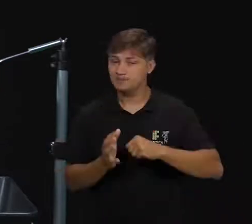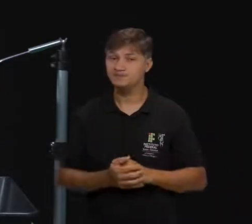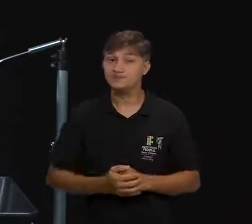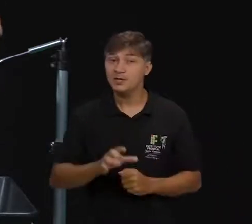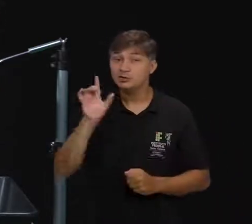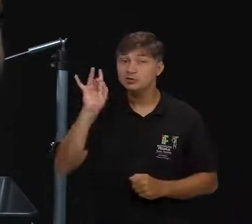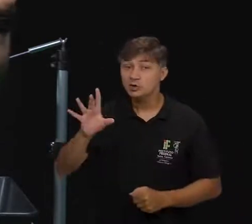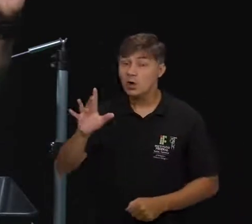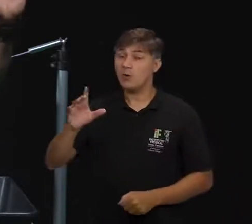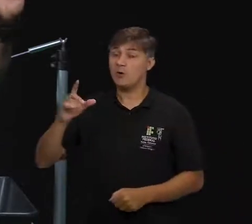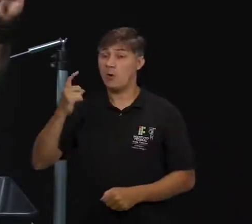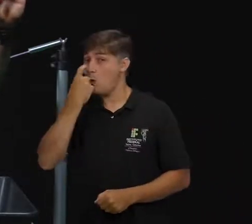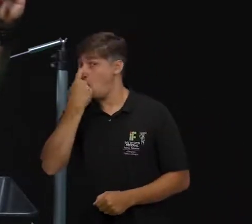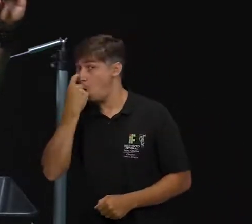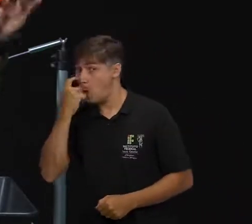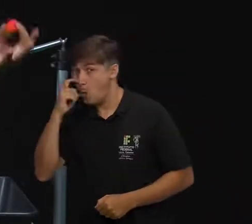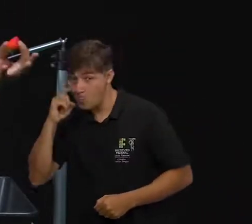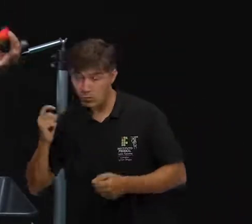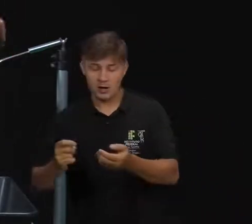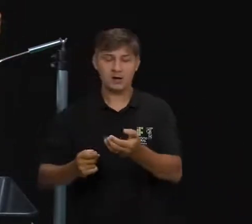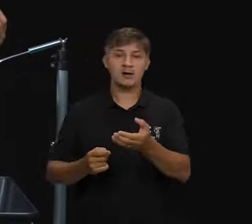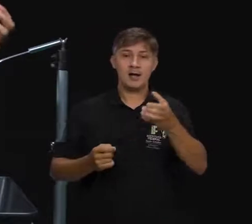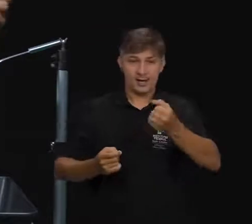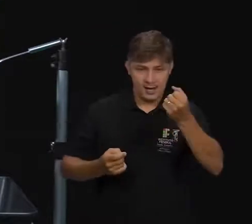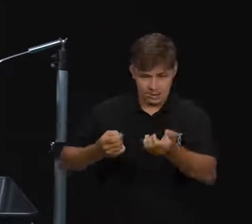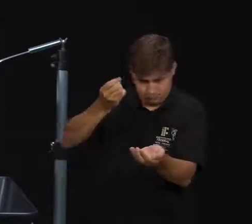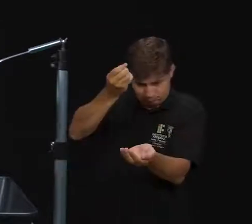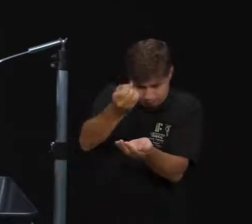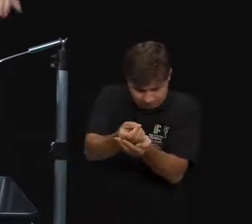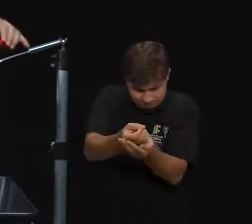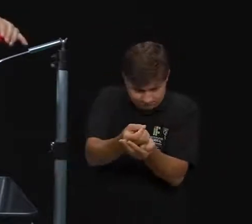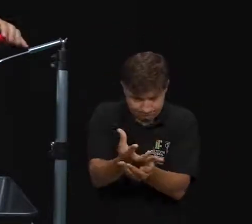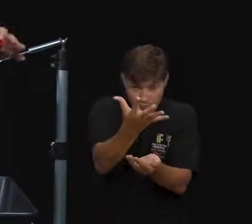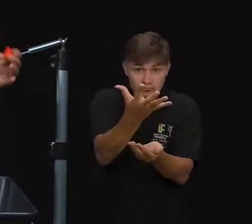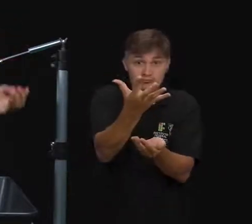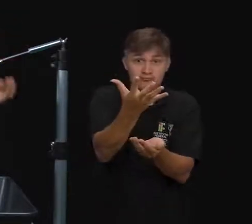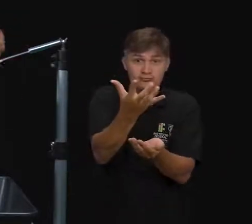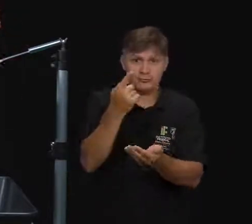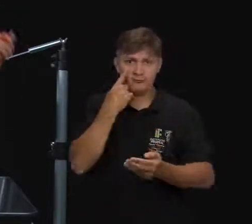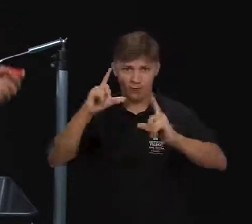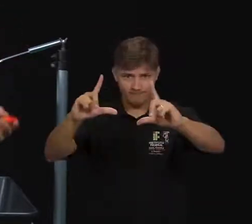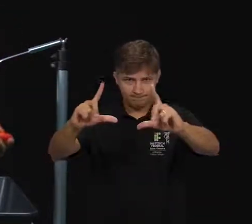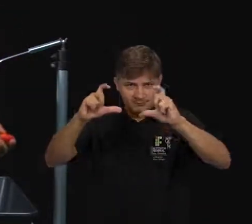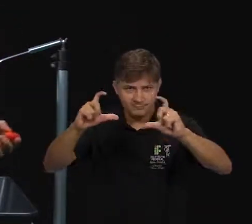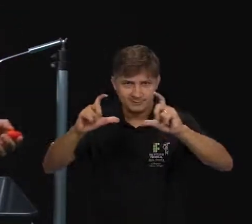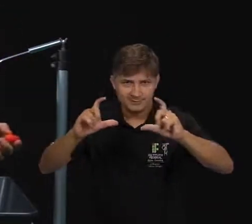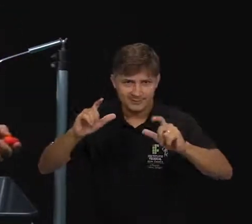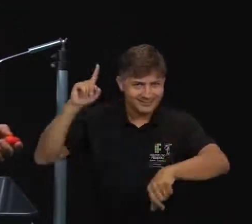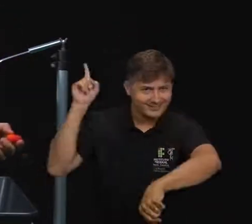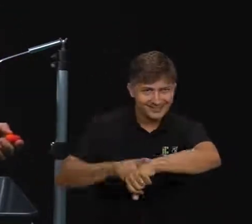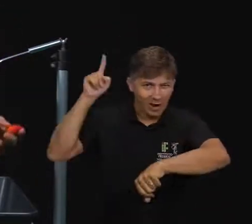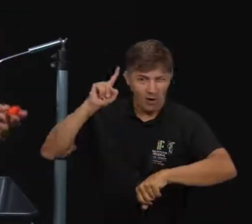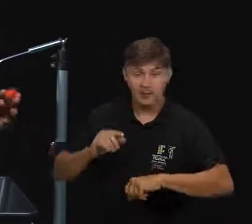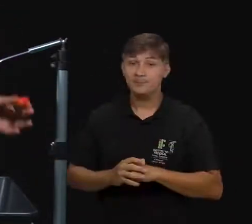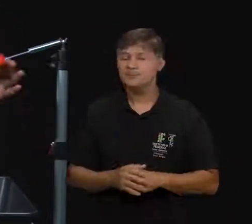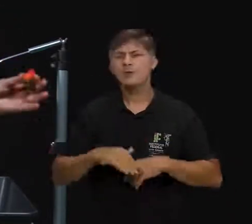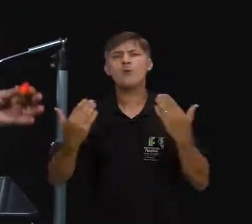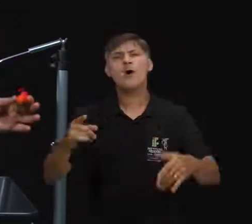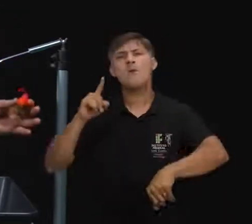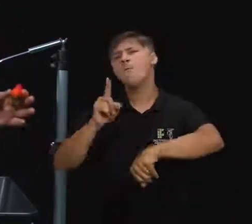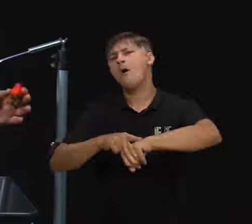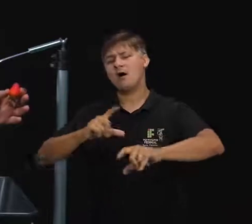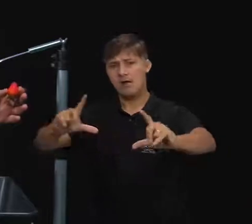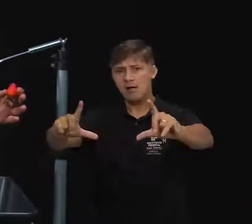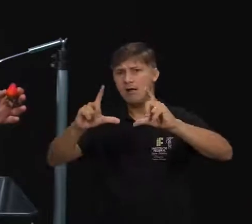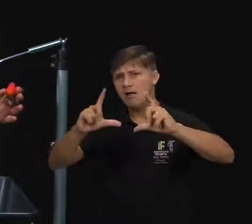vou ter só o morango bem em destaque e o leite em volta dele. A hora que ele cair e causar aquela explosão eu vou clicar. Qual é o